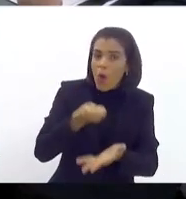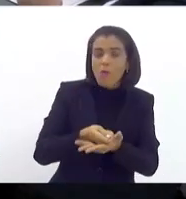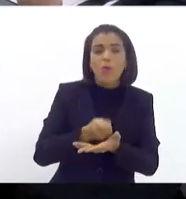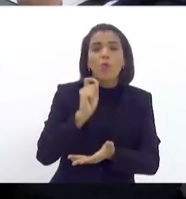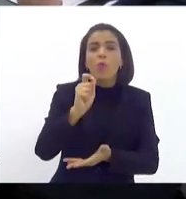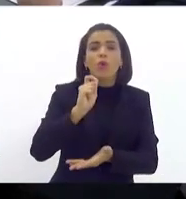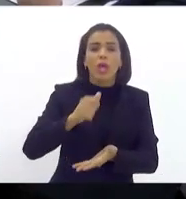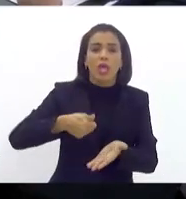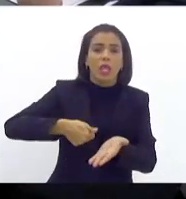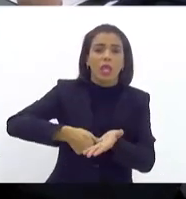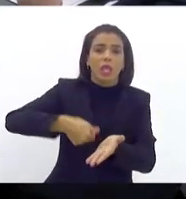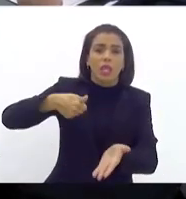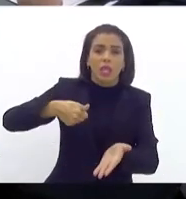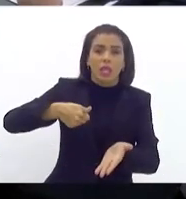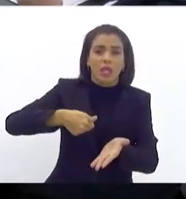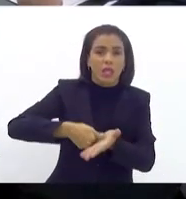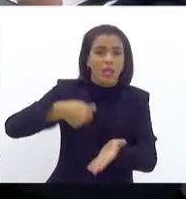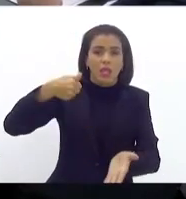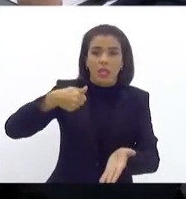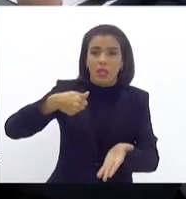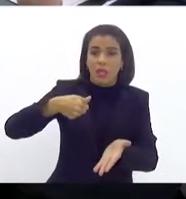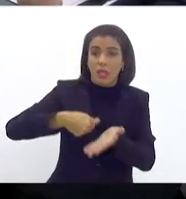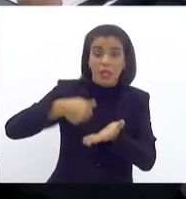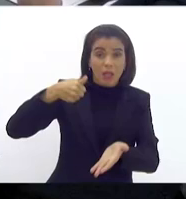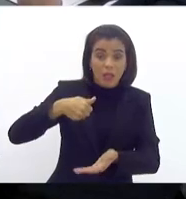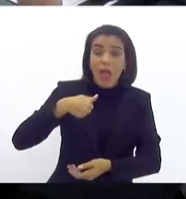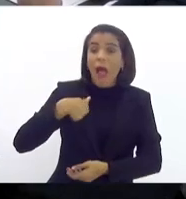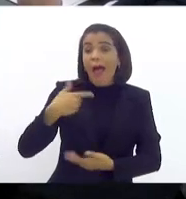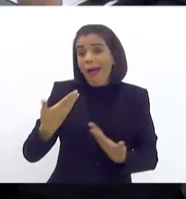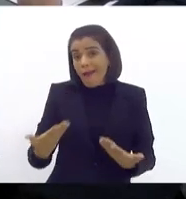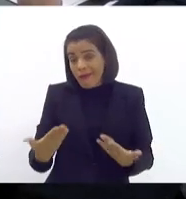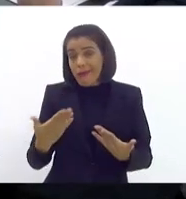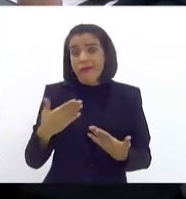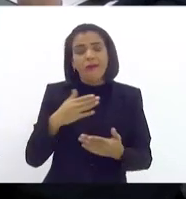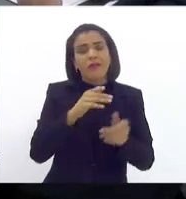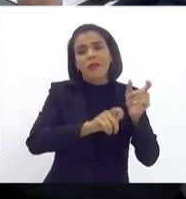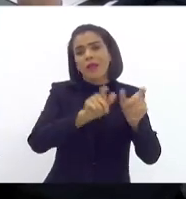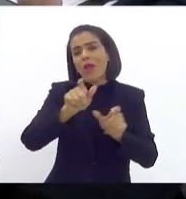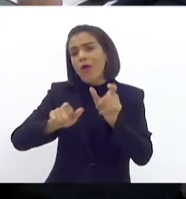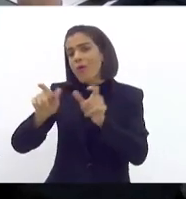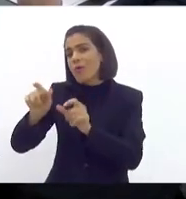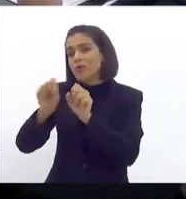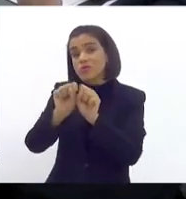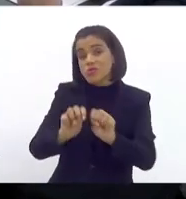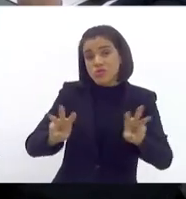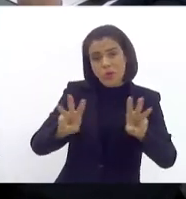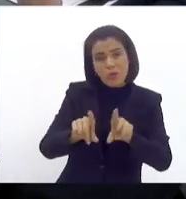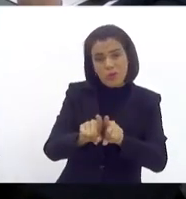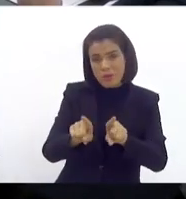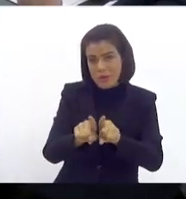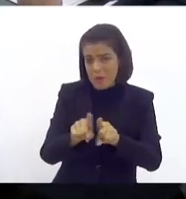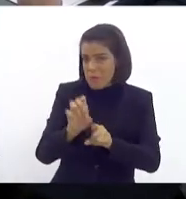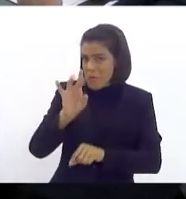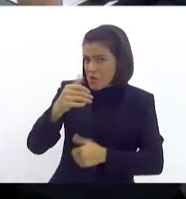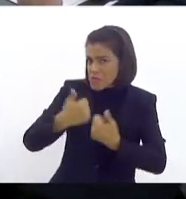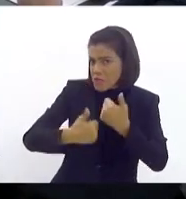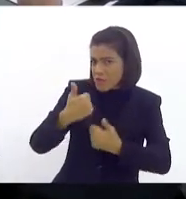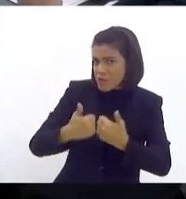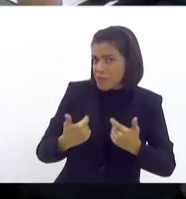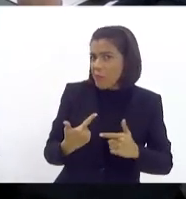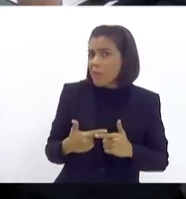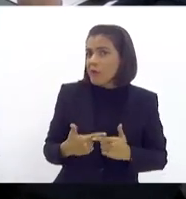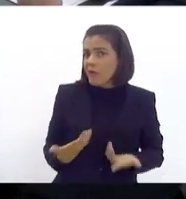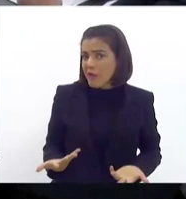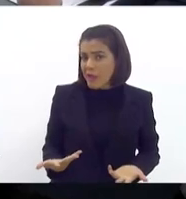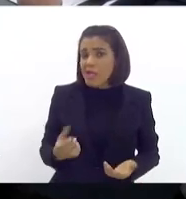identificação biométrica. E, a partir daí, qualquer outro espetáculo. Por que só jogo de futebol? E